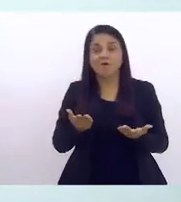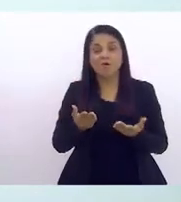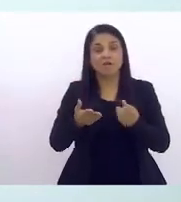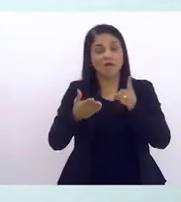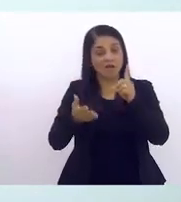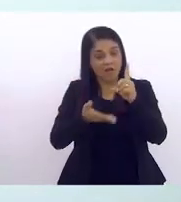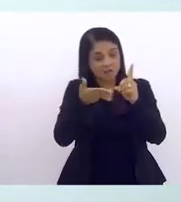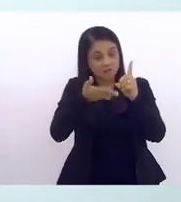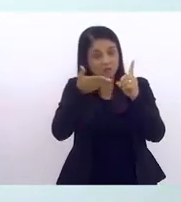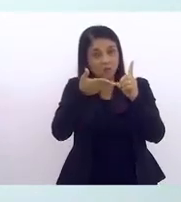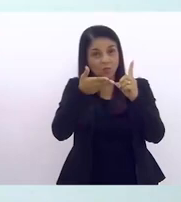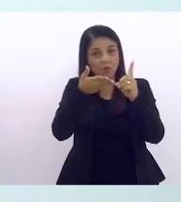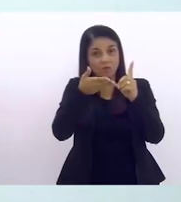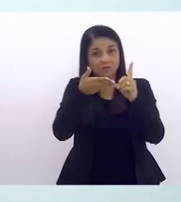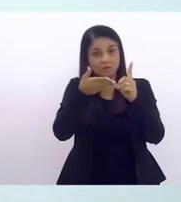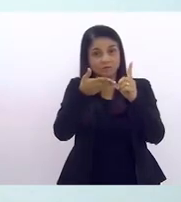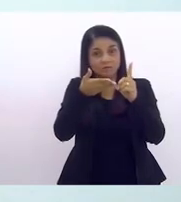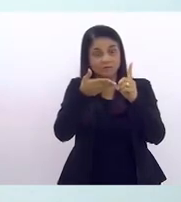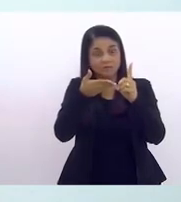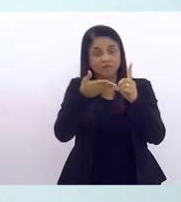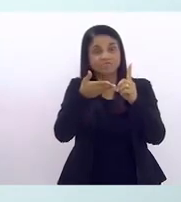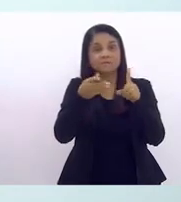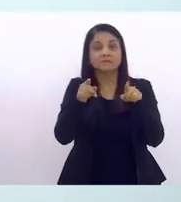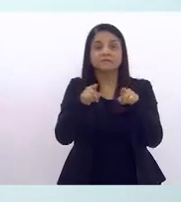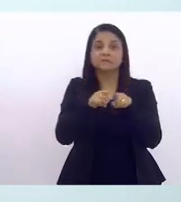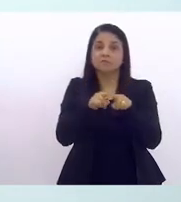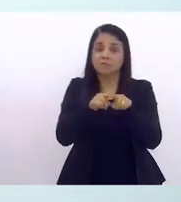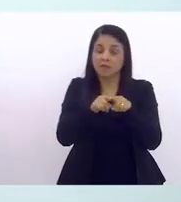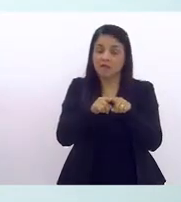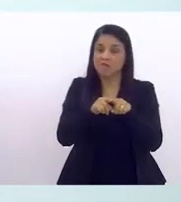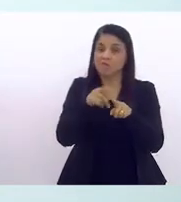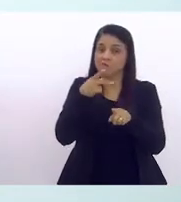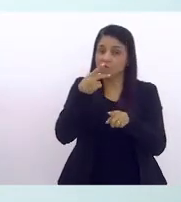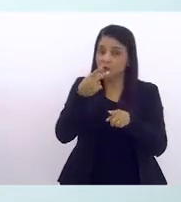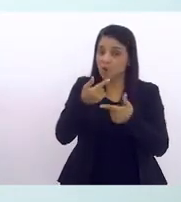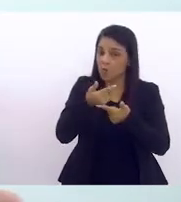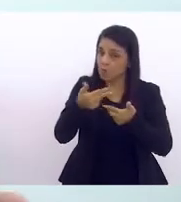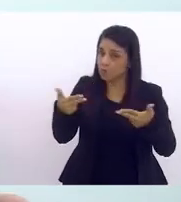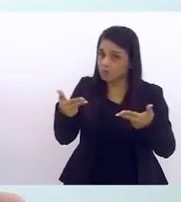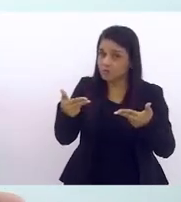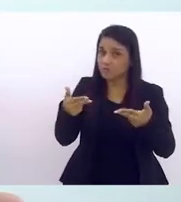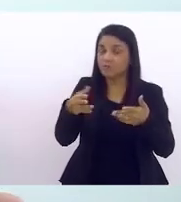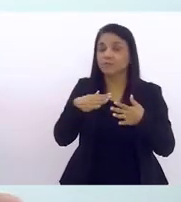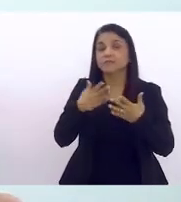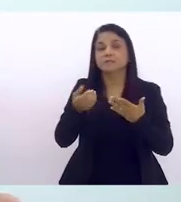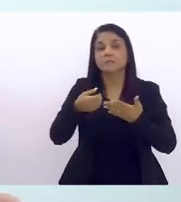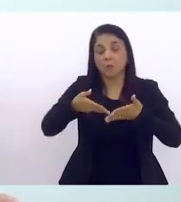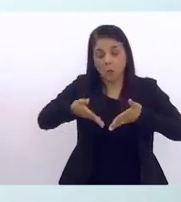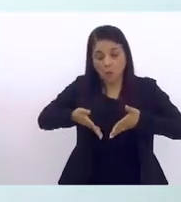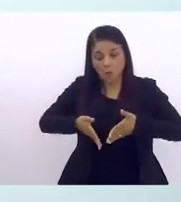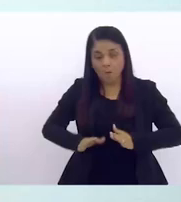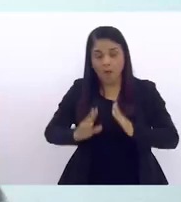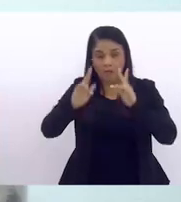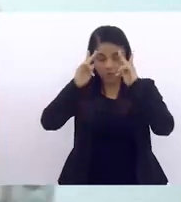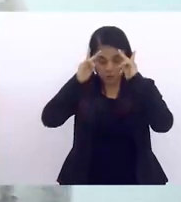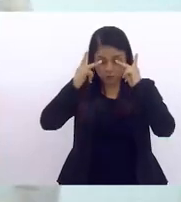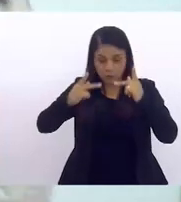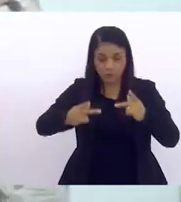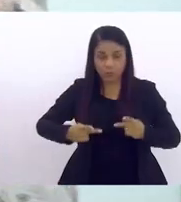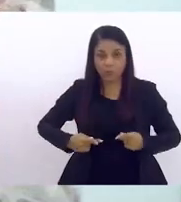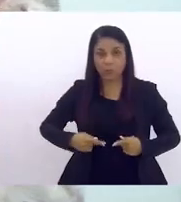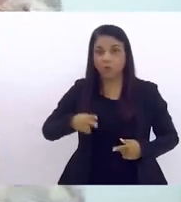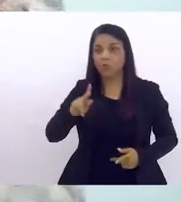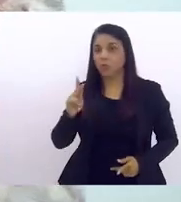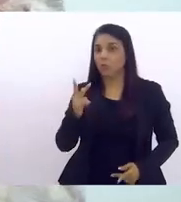doulas levantavam outras questões também. Por exemplo, o parto humanizado. O parto